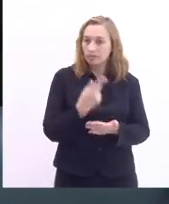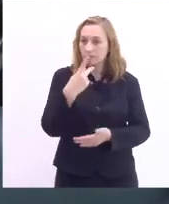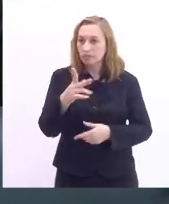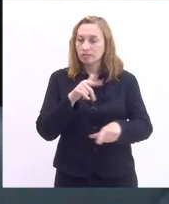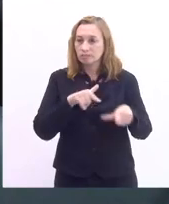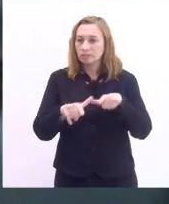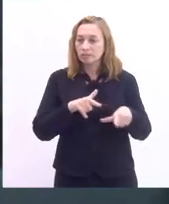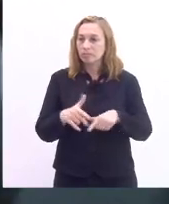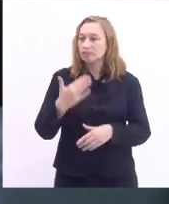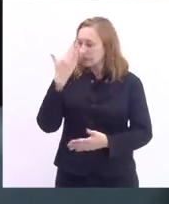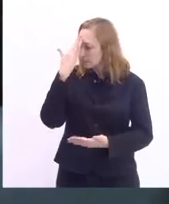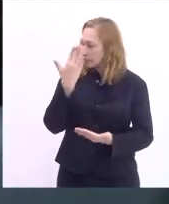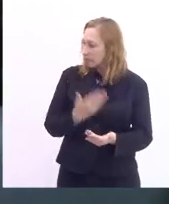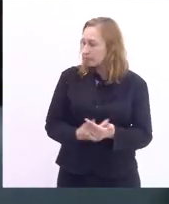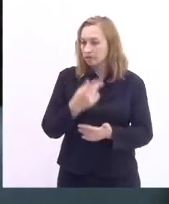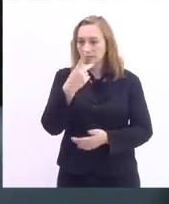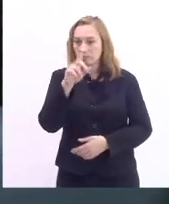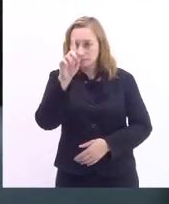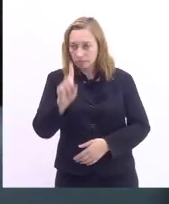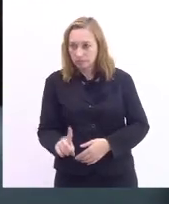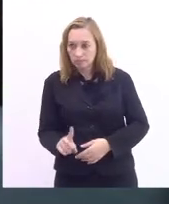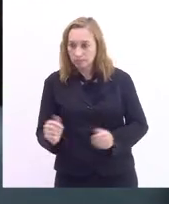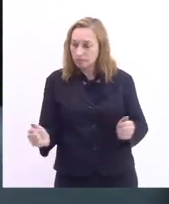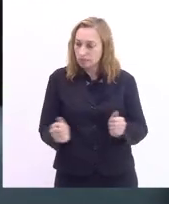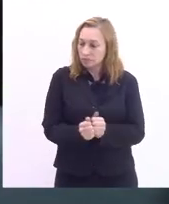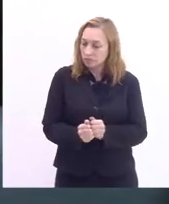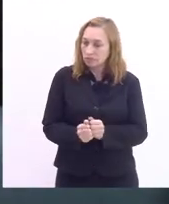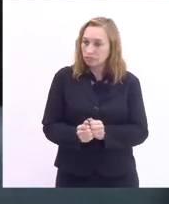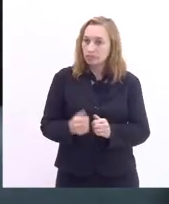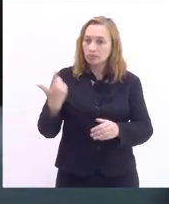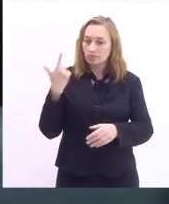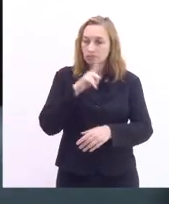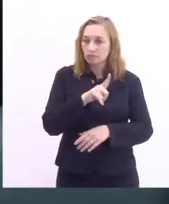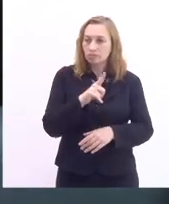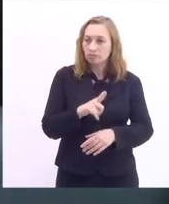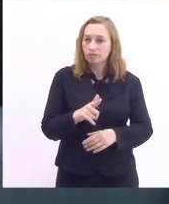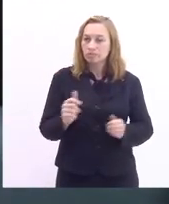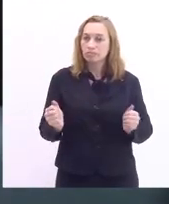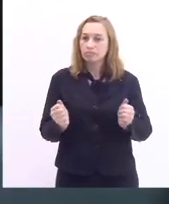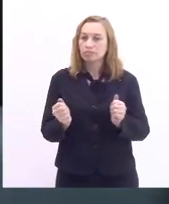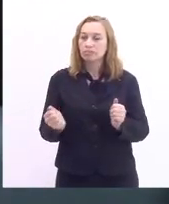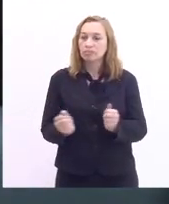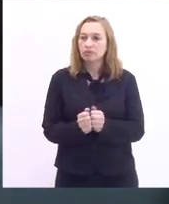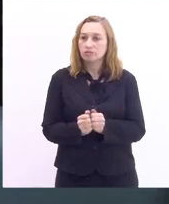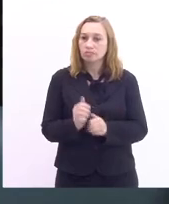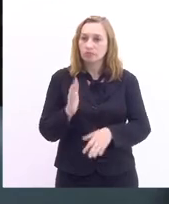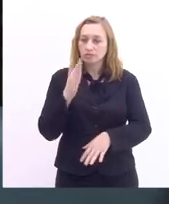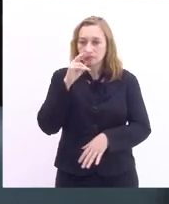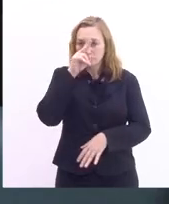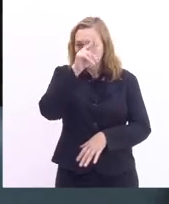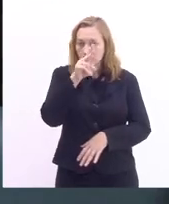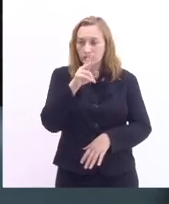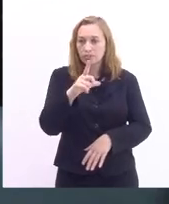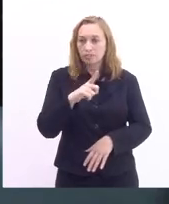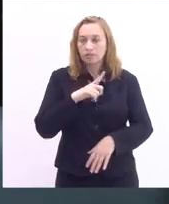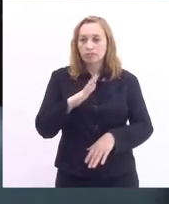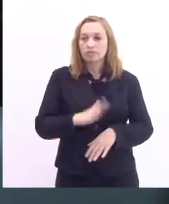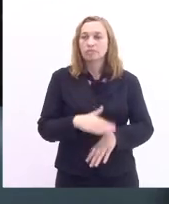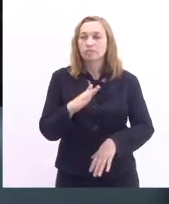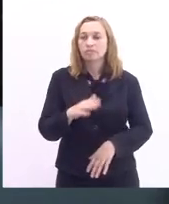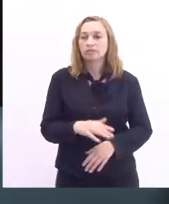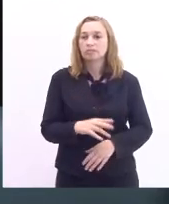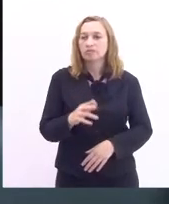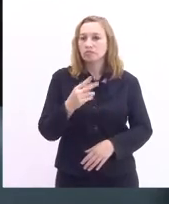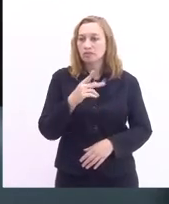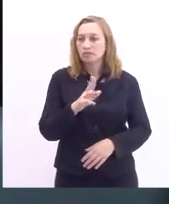e eu confio nesta diretoria e chuto chegaremos lá ok Juntos somos mais fortes e ninguém mais